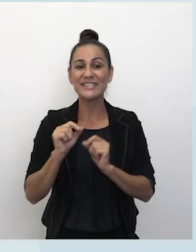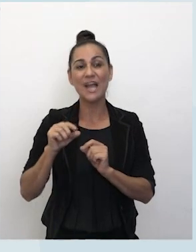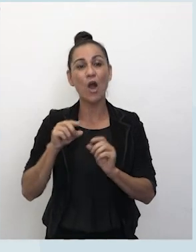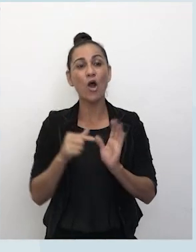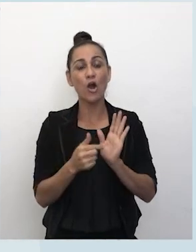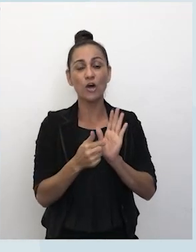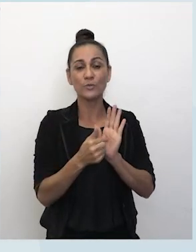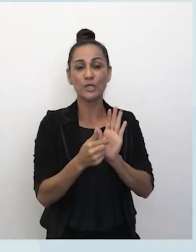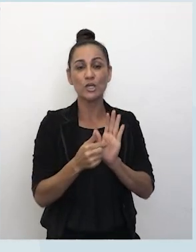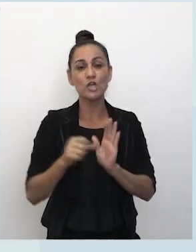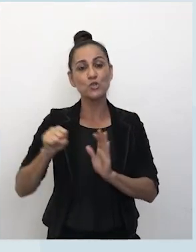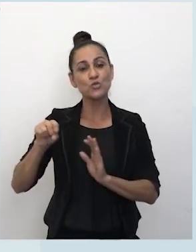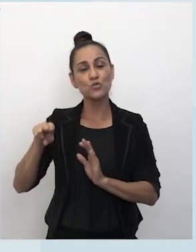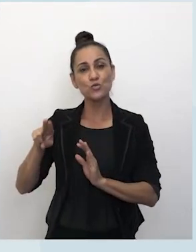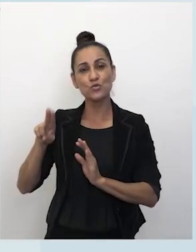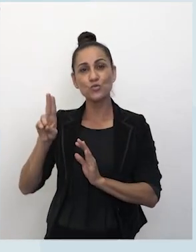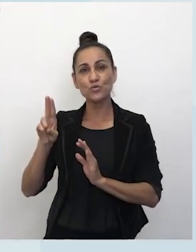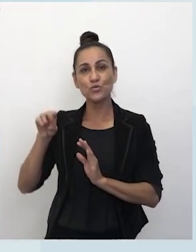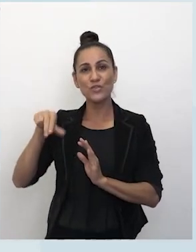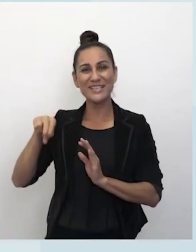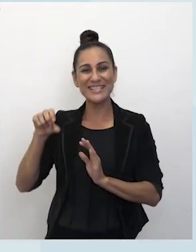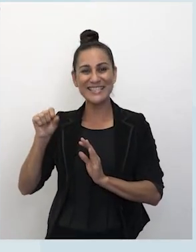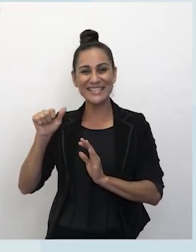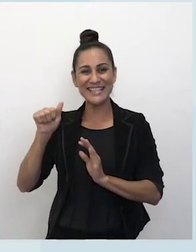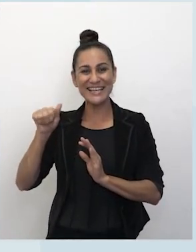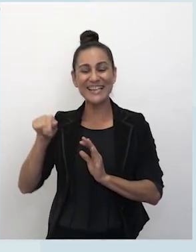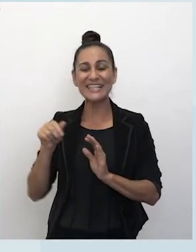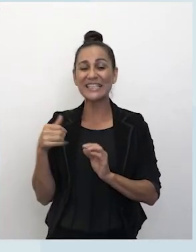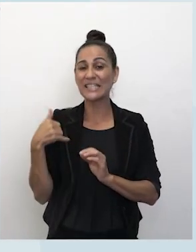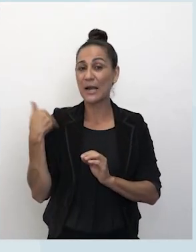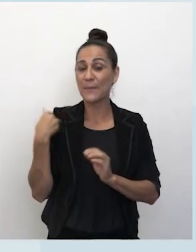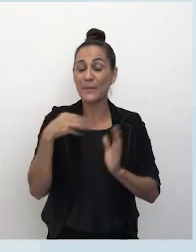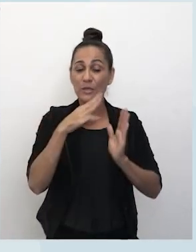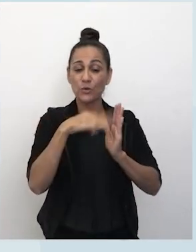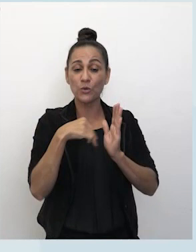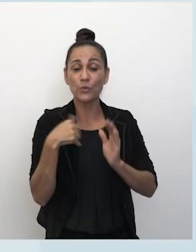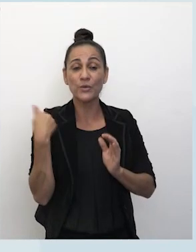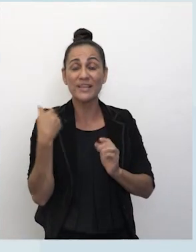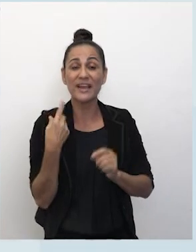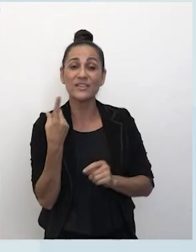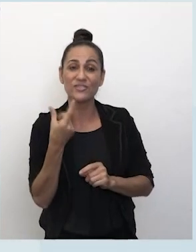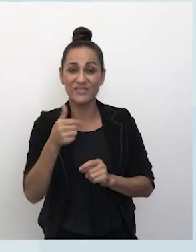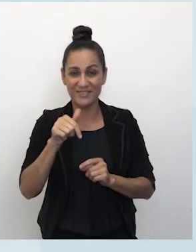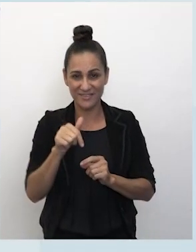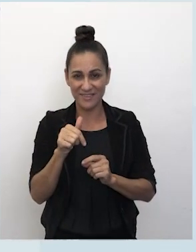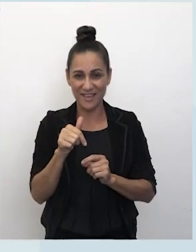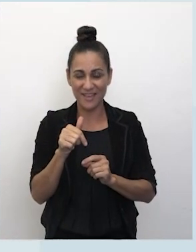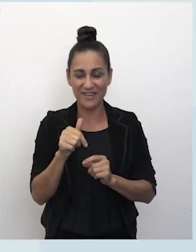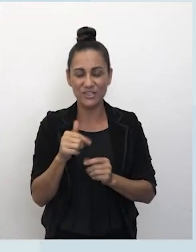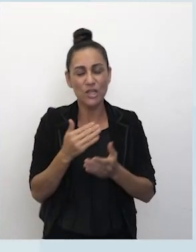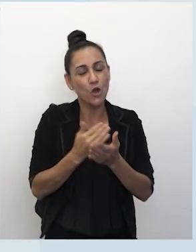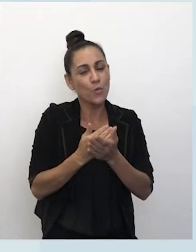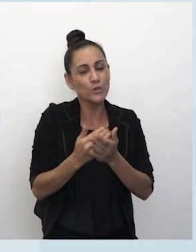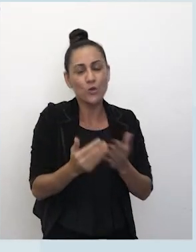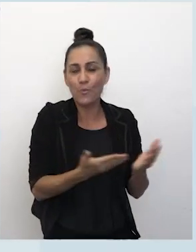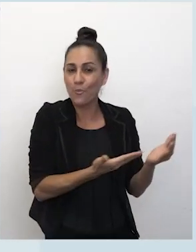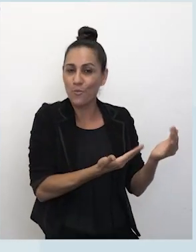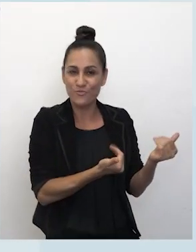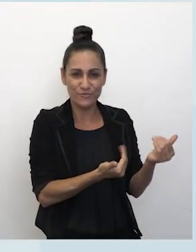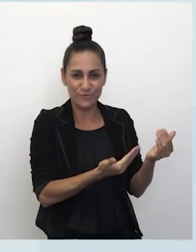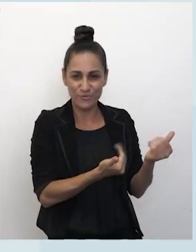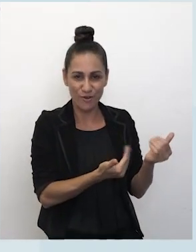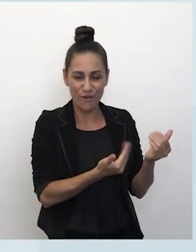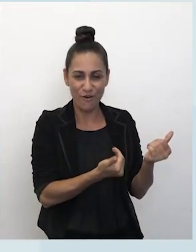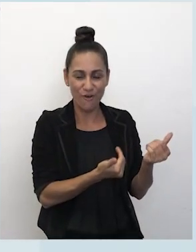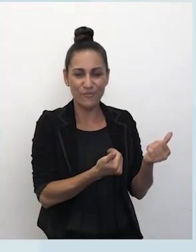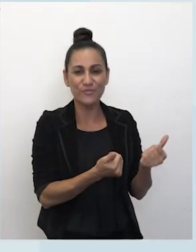e os Anciões, ela pintou quando ela tinha apenas 17 anos, tá? Então, ela começou muito jovem,